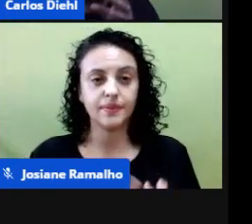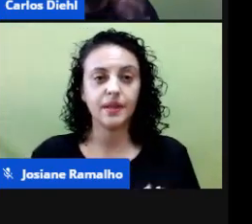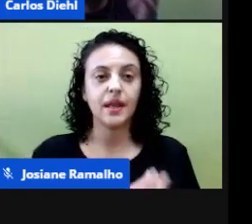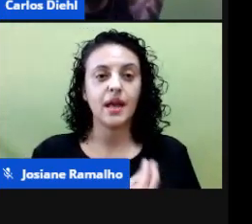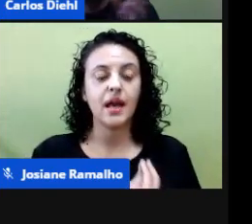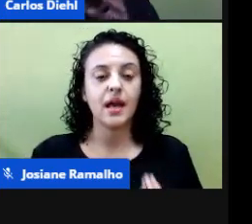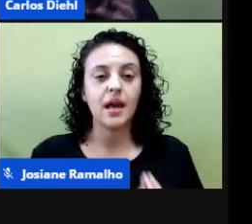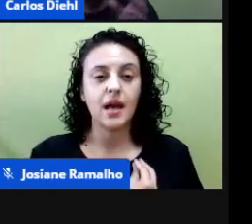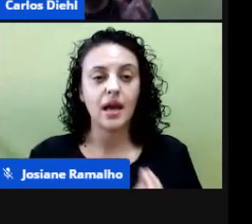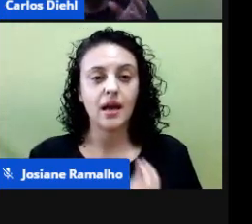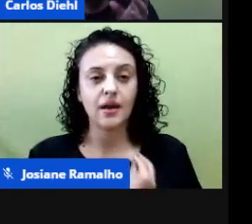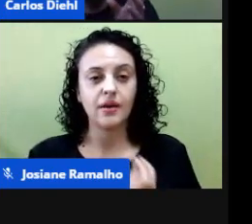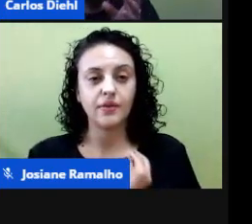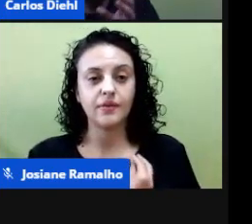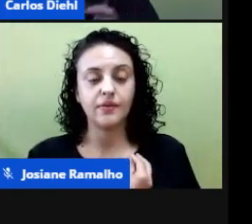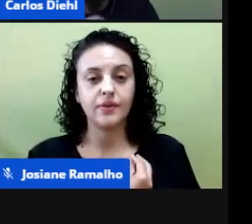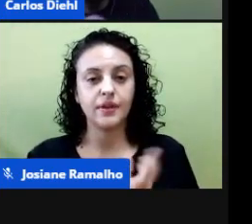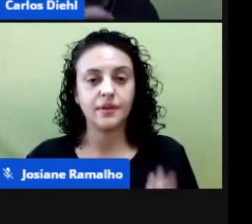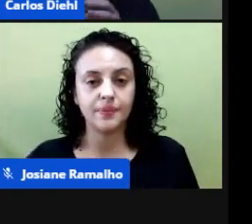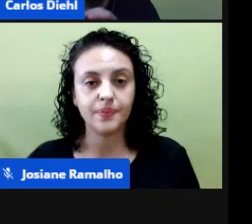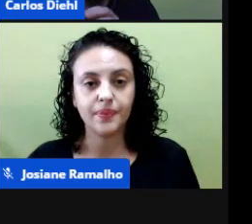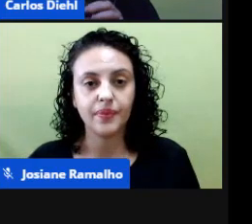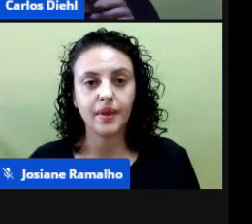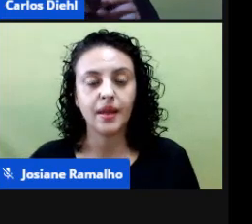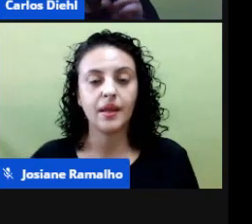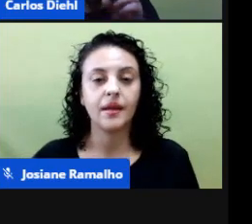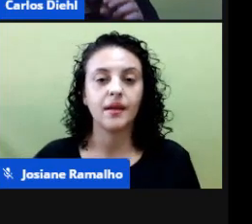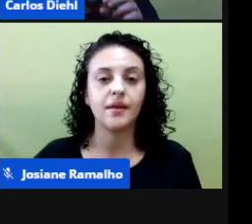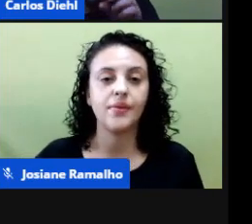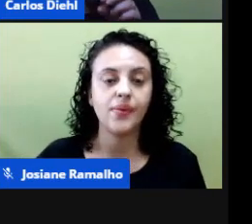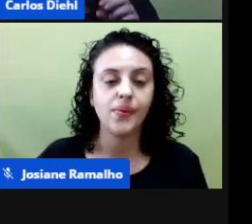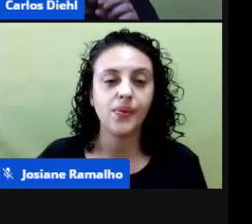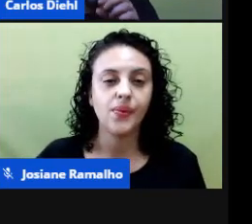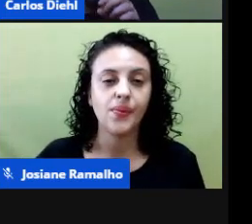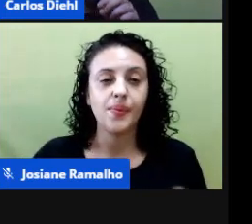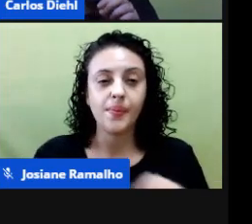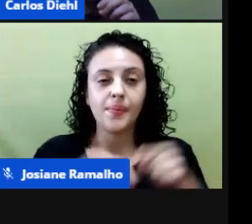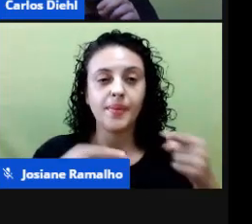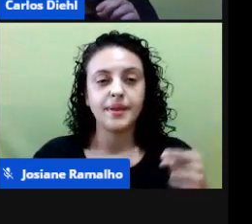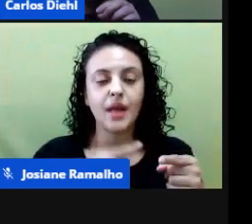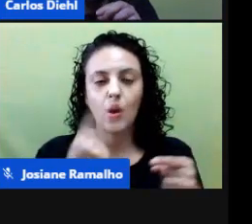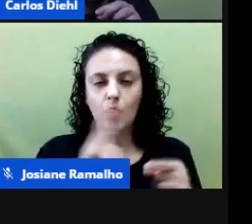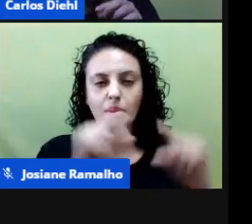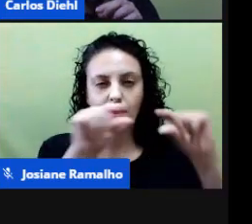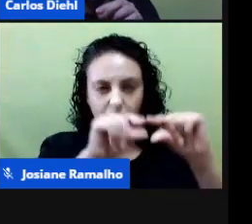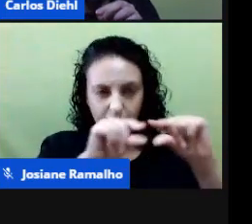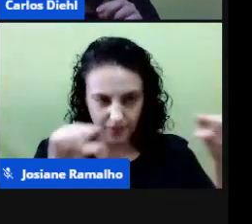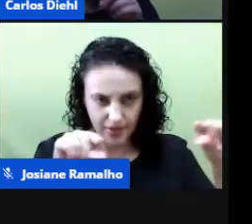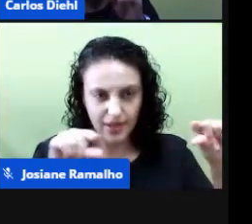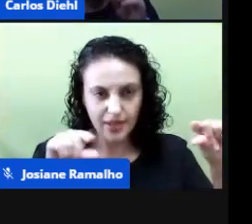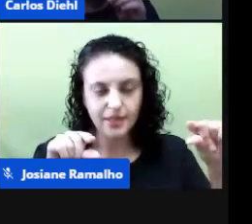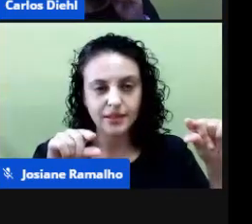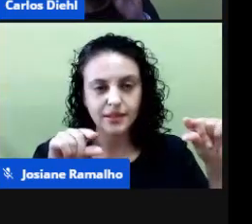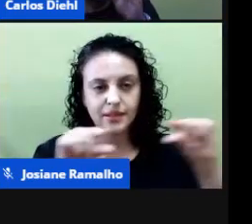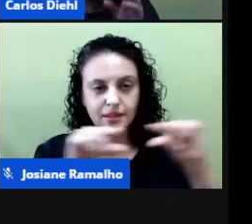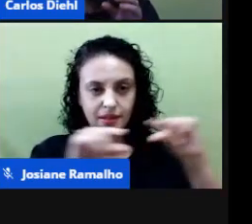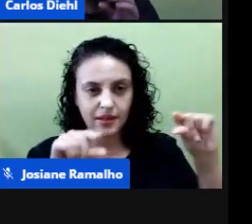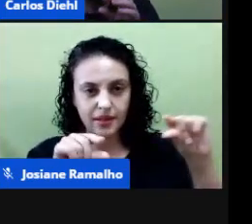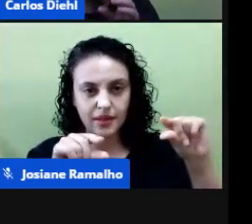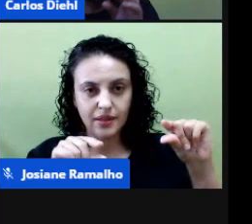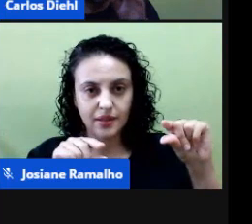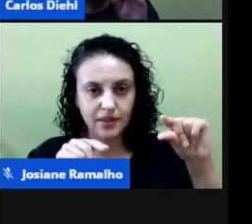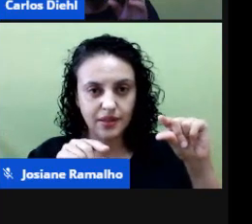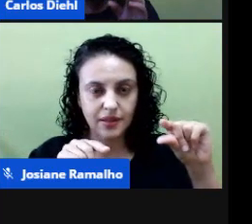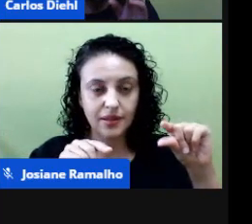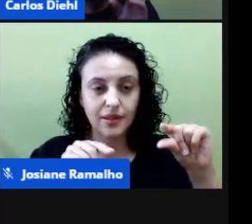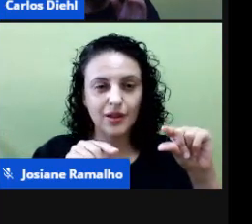esse é um conceito do John Grisham, mas a gente tem uma frase do Gabriel